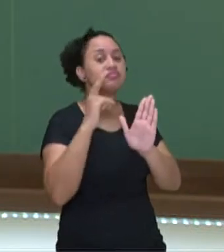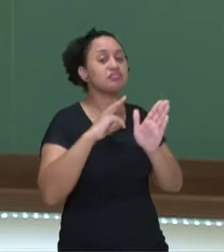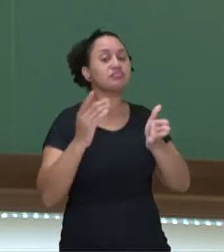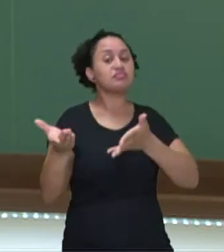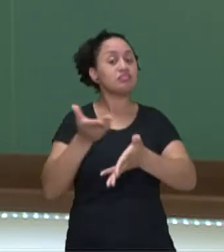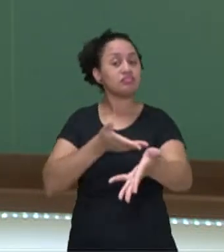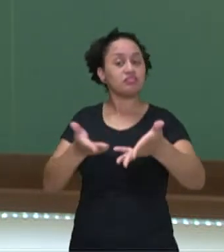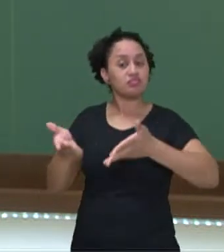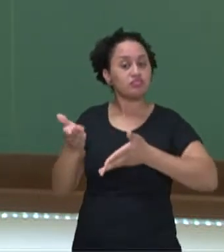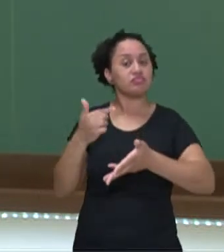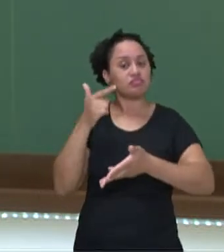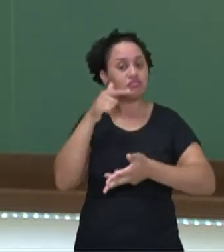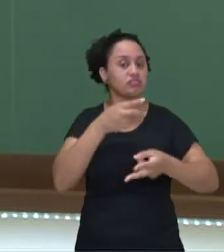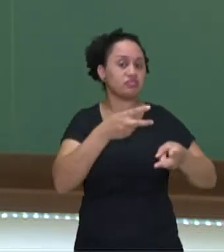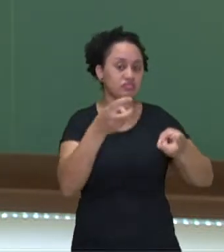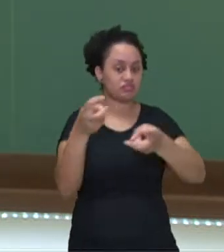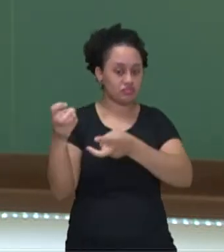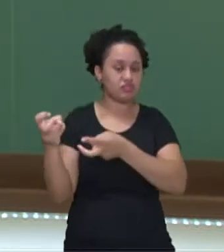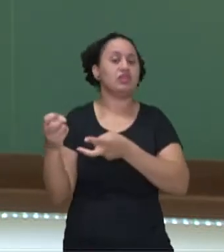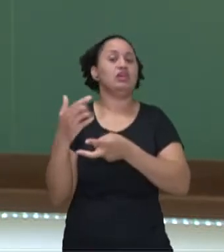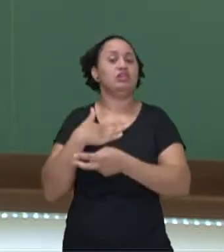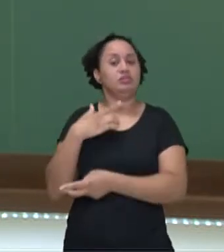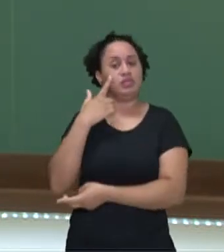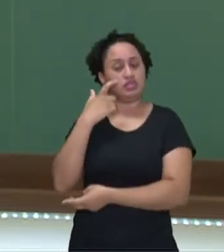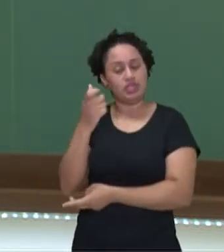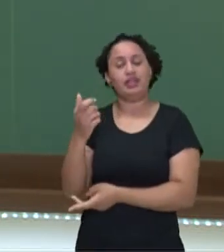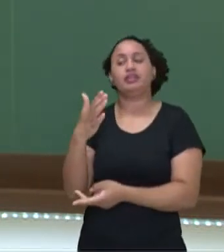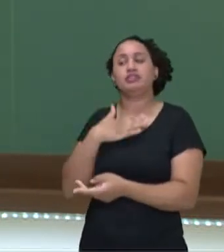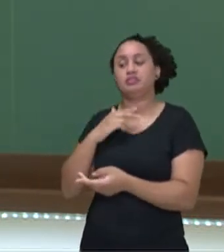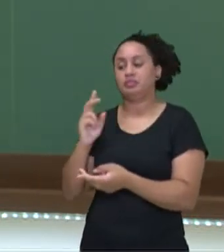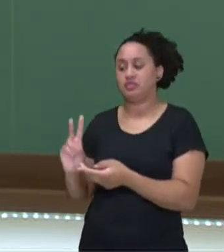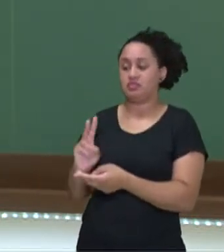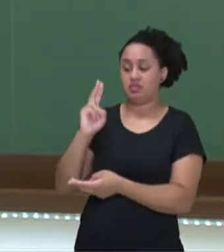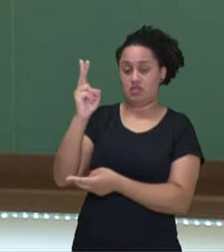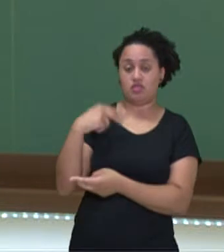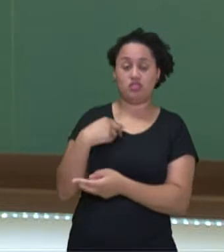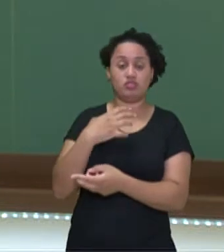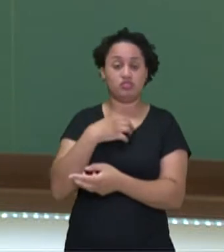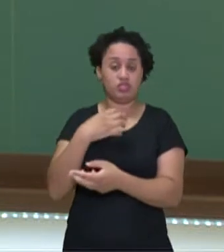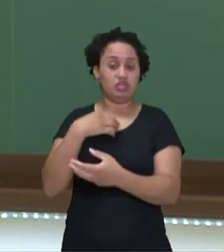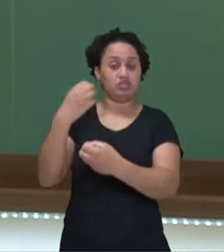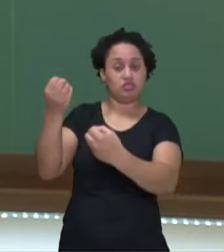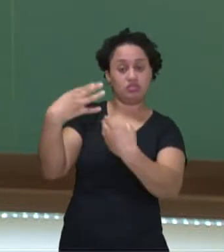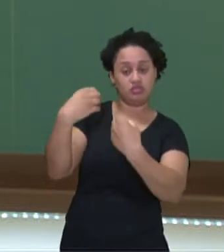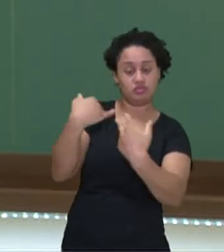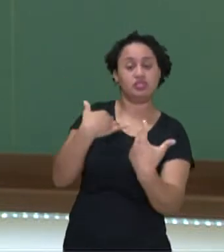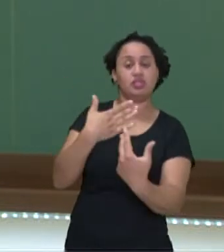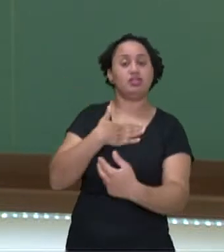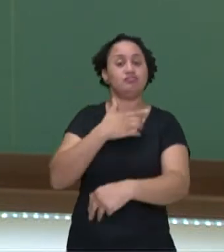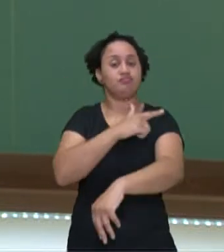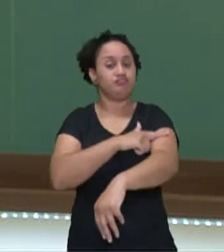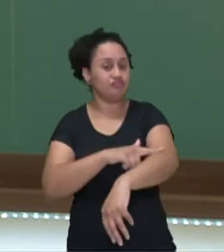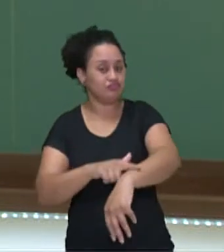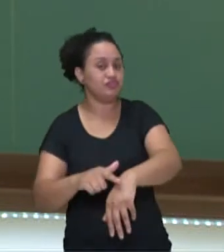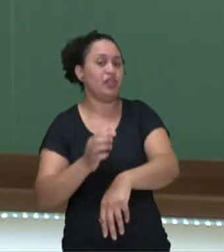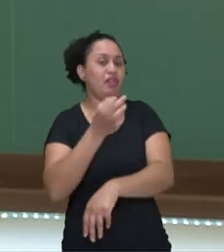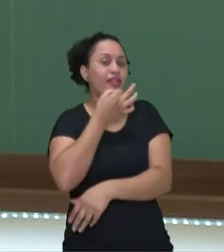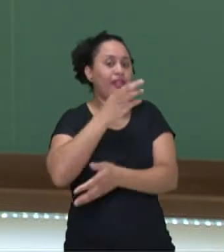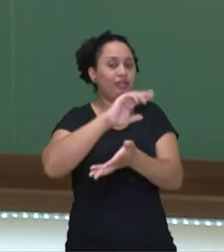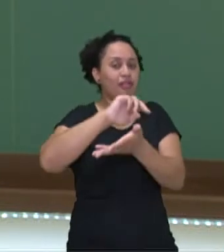os meus interesses, os meus valores, a minha criação, a minha educação, as minhas opiniões.